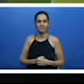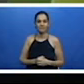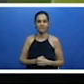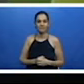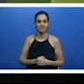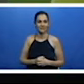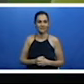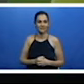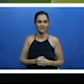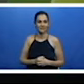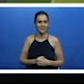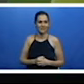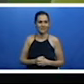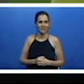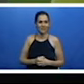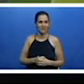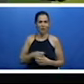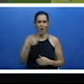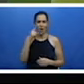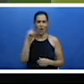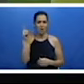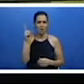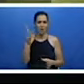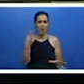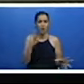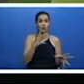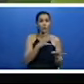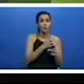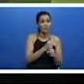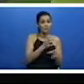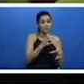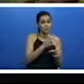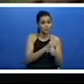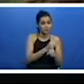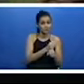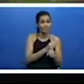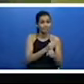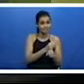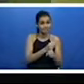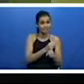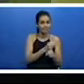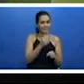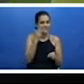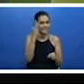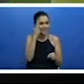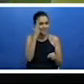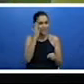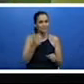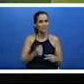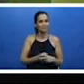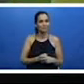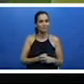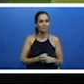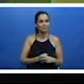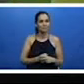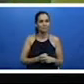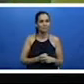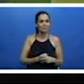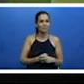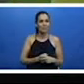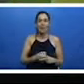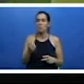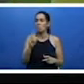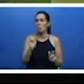olha, a gente está somando aqui, ó, parece em L. Ok, dá certo? Não dá certo para